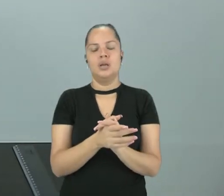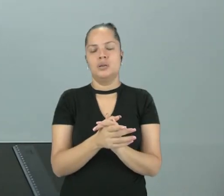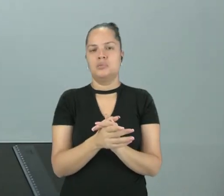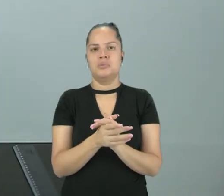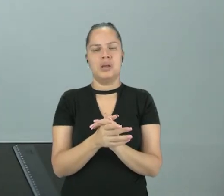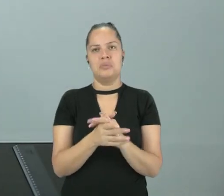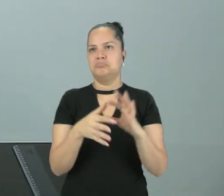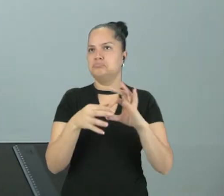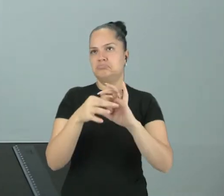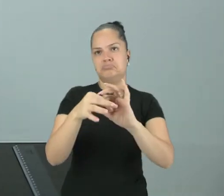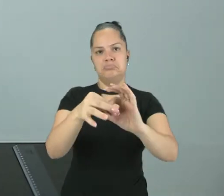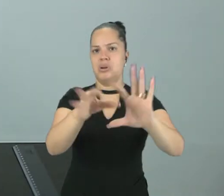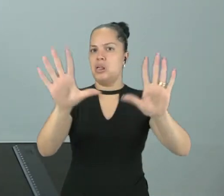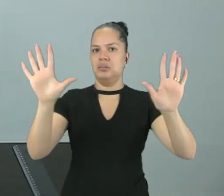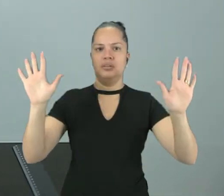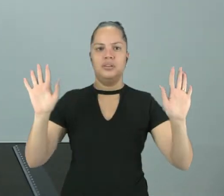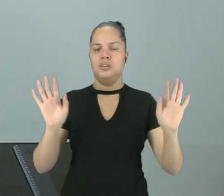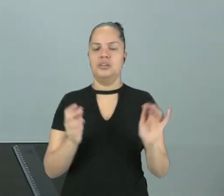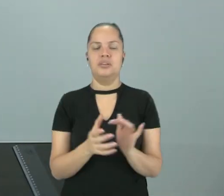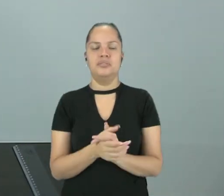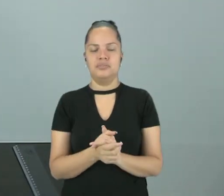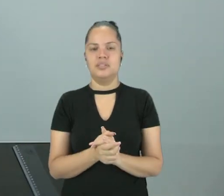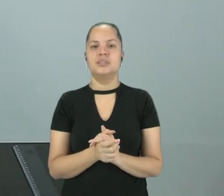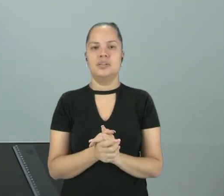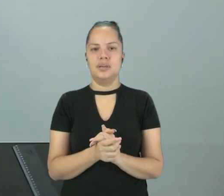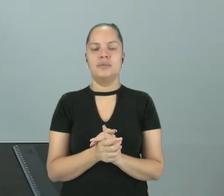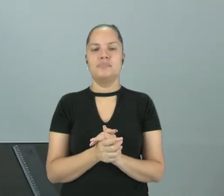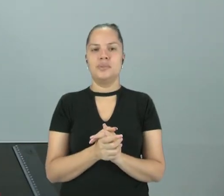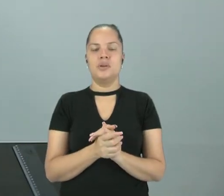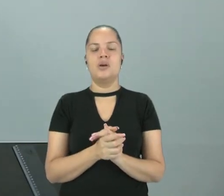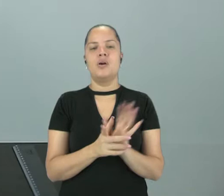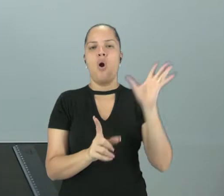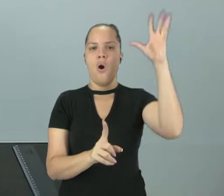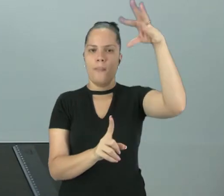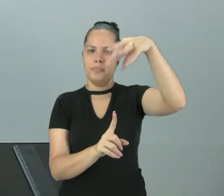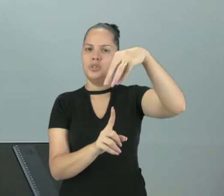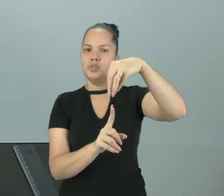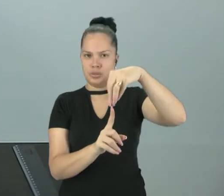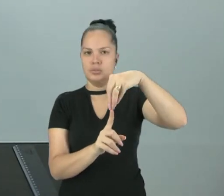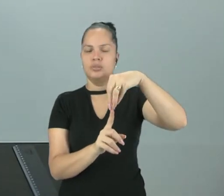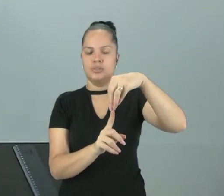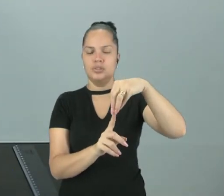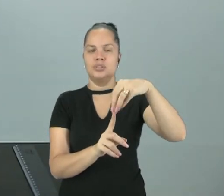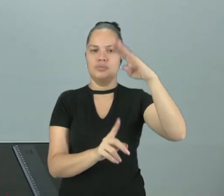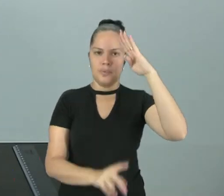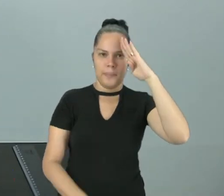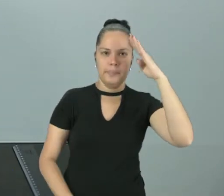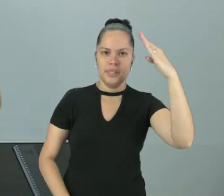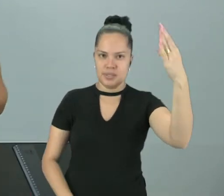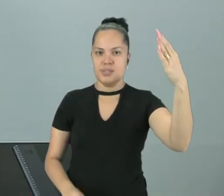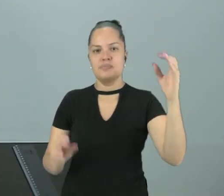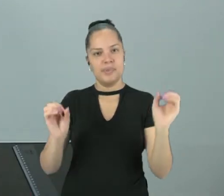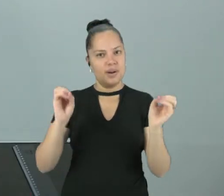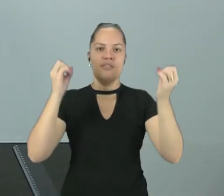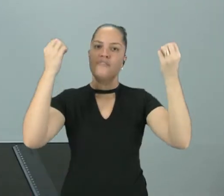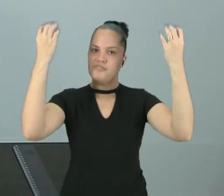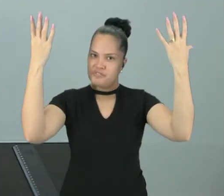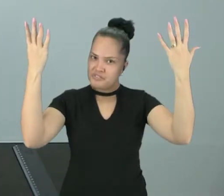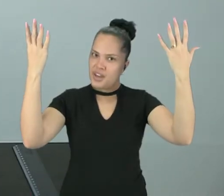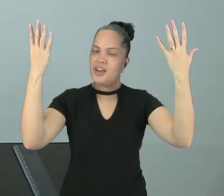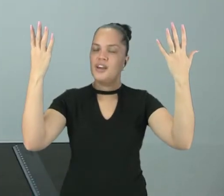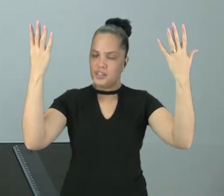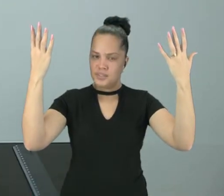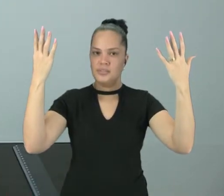em fim existe vários e vários focos mas o principal deles é festejar na festa da